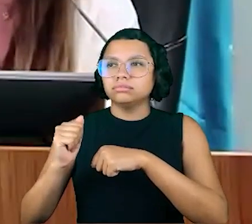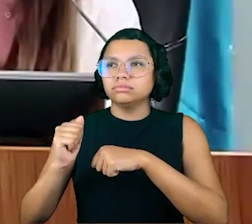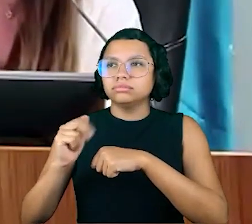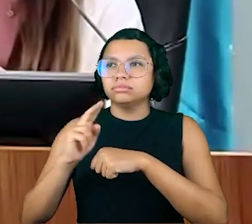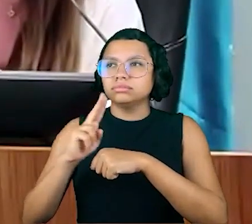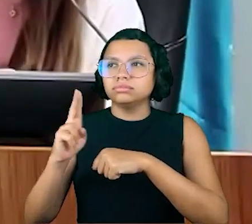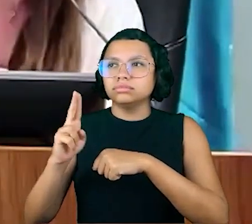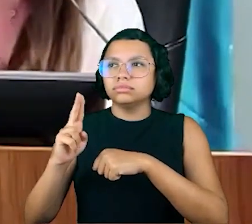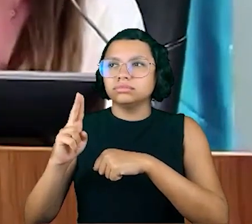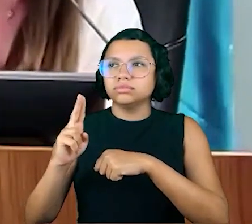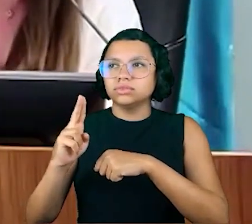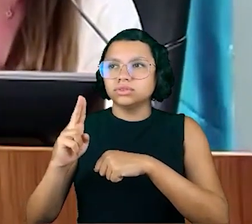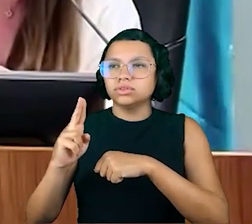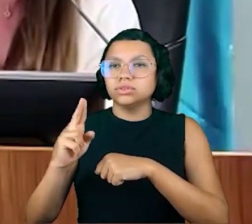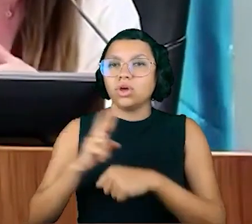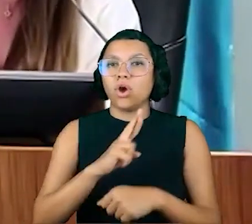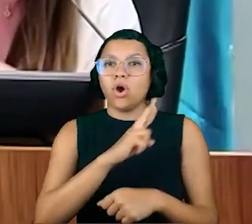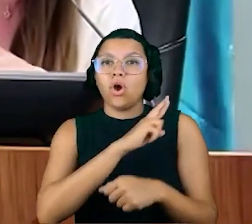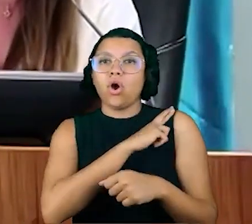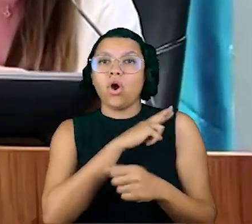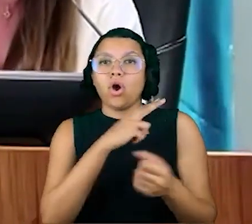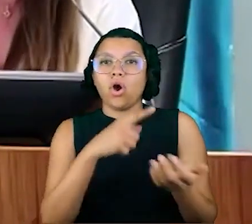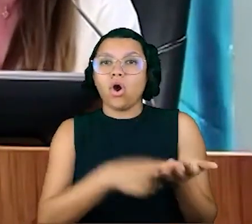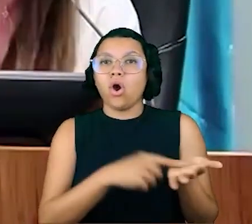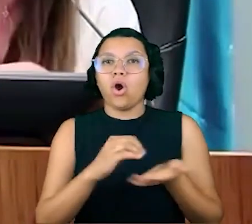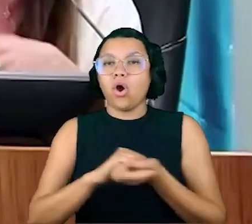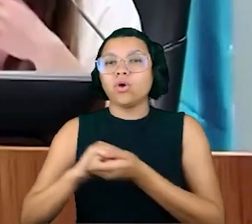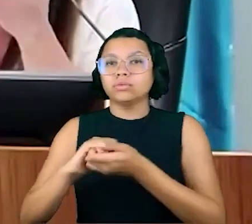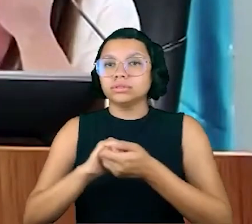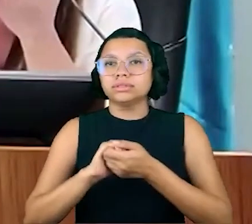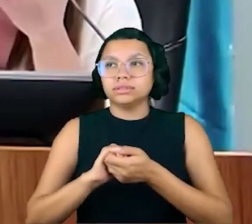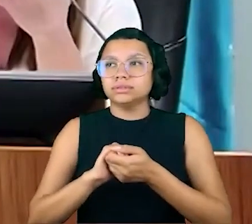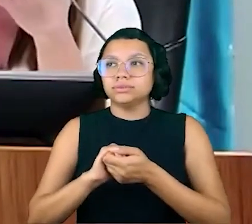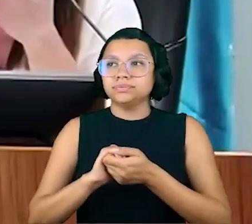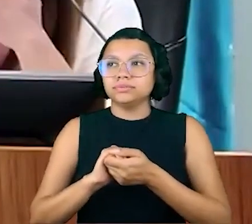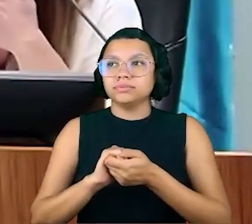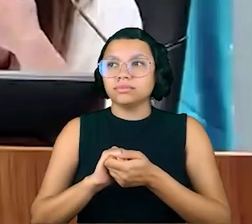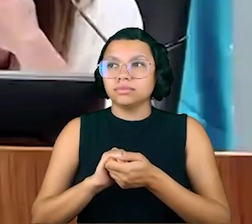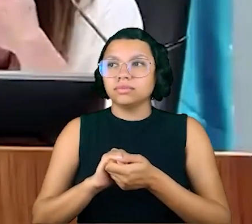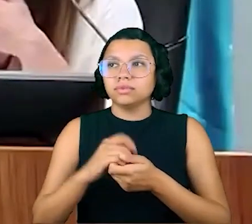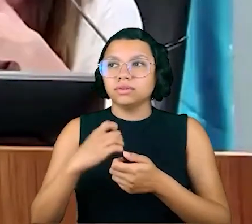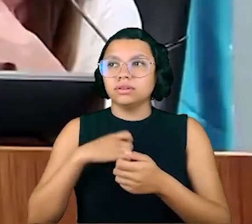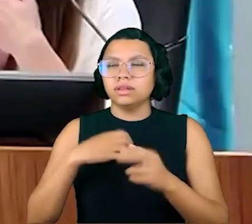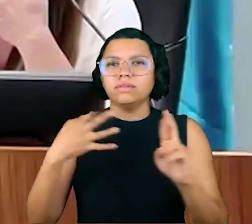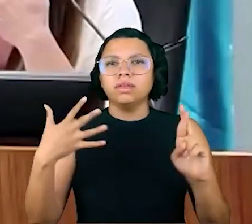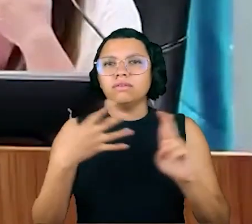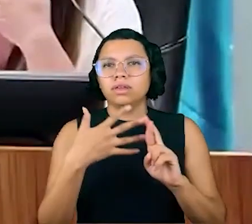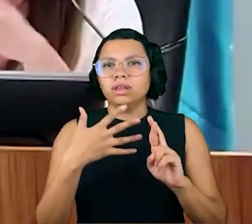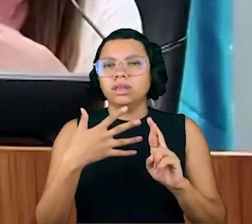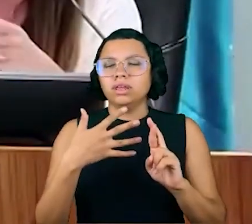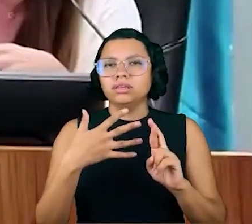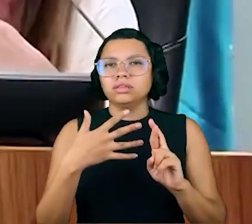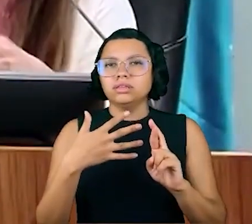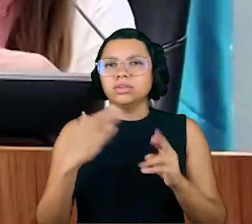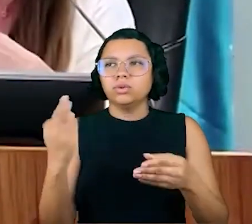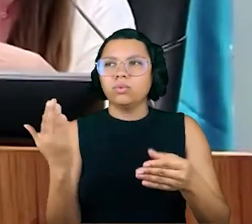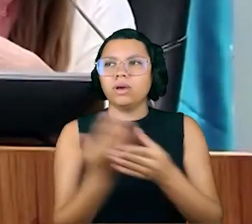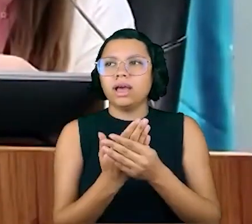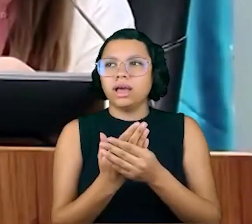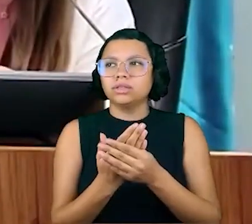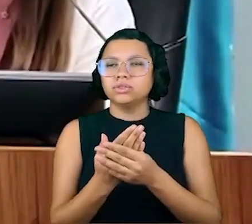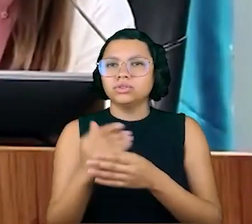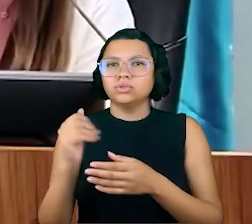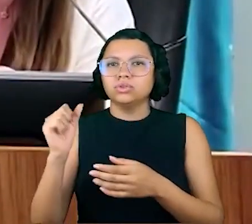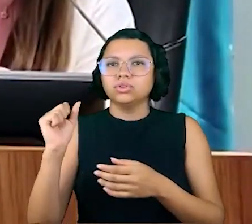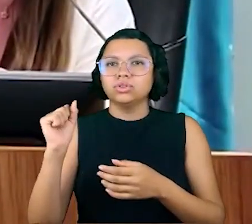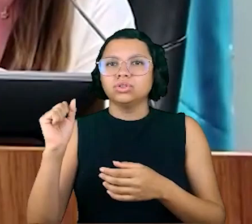foi Conciliador, né? conciliador, e foi inspirado num caso de Santa Catarina, talvez, que foi um oficial de justiça